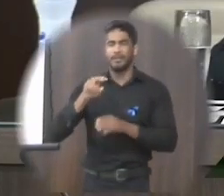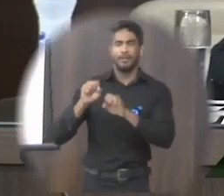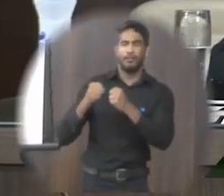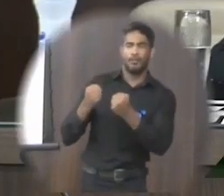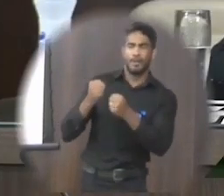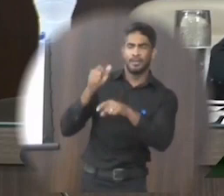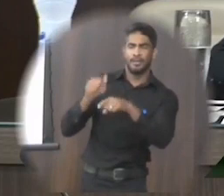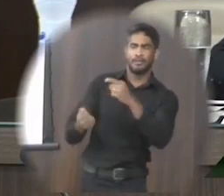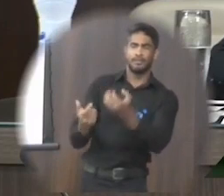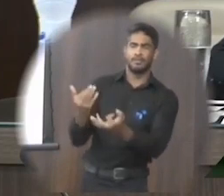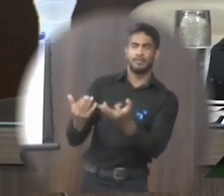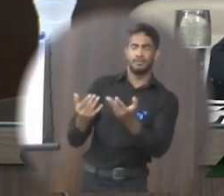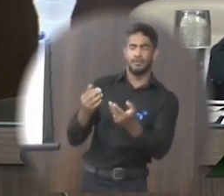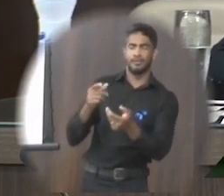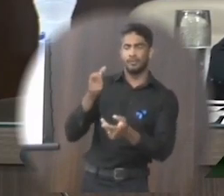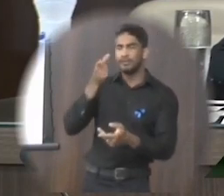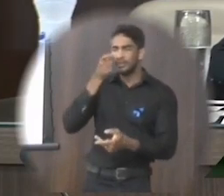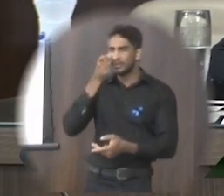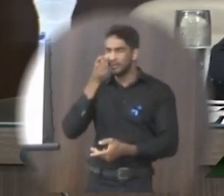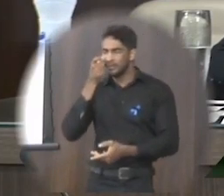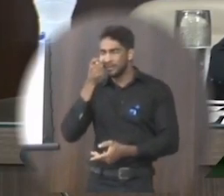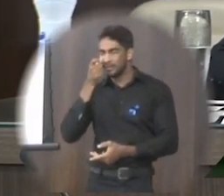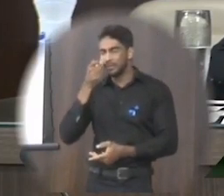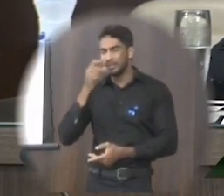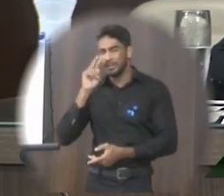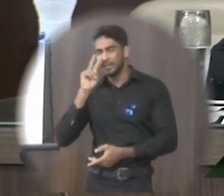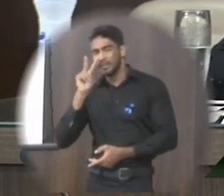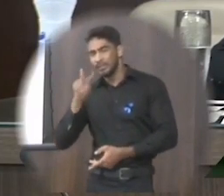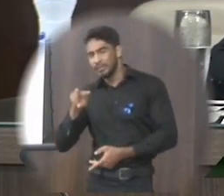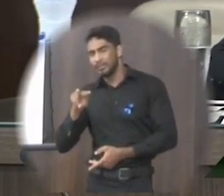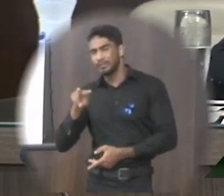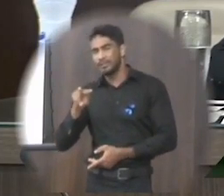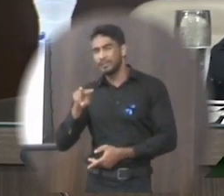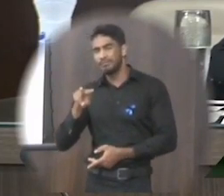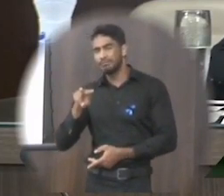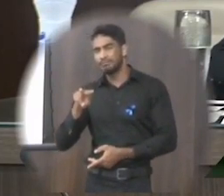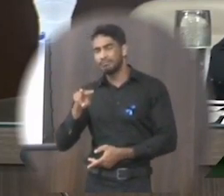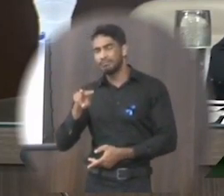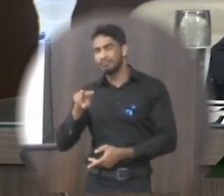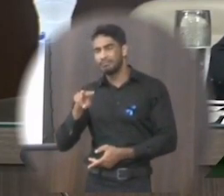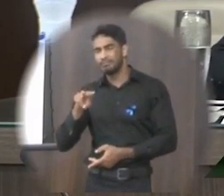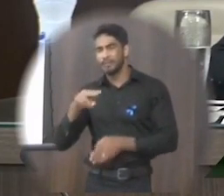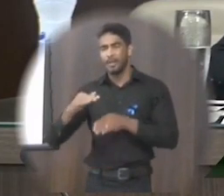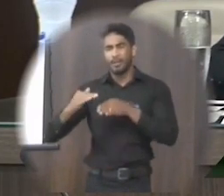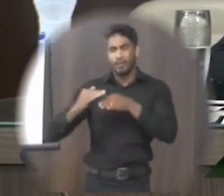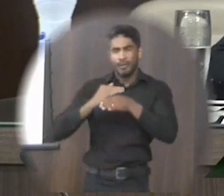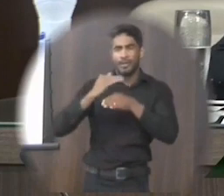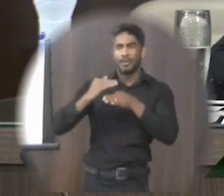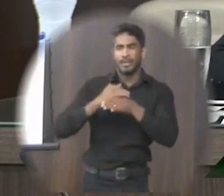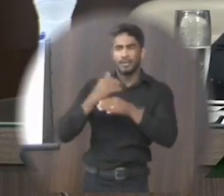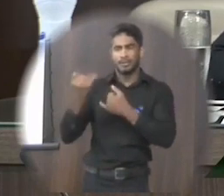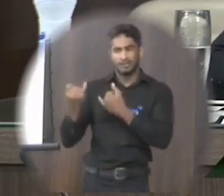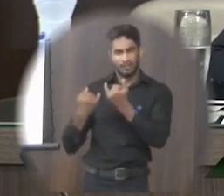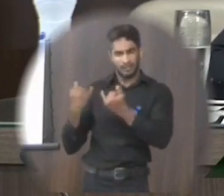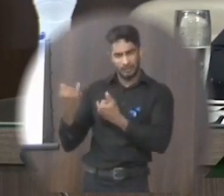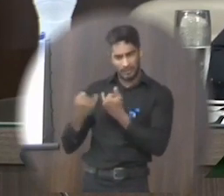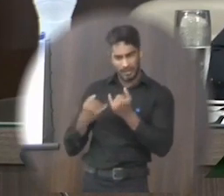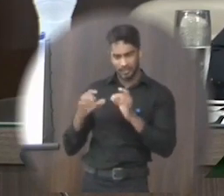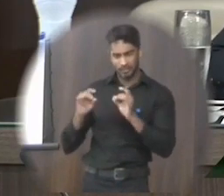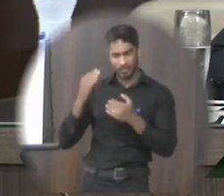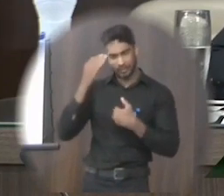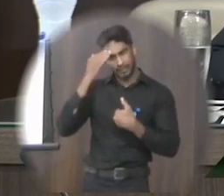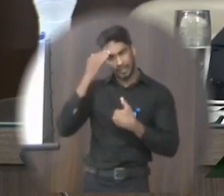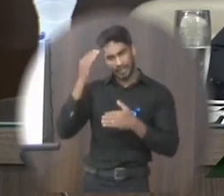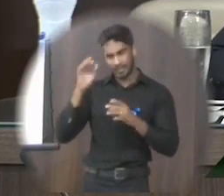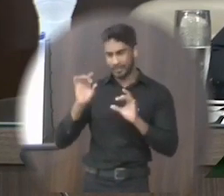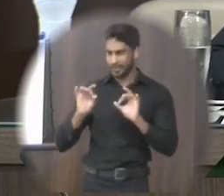eu fiz uma visita lá, o Saguier me deu algumas orientações, me passou algumas informações. Mas é só para agradecer o